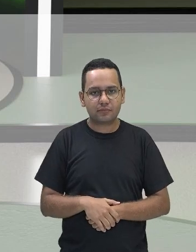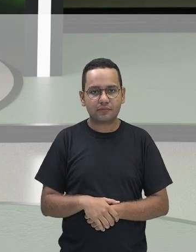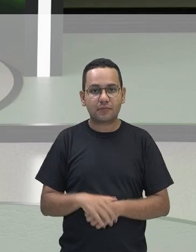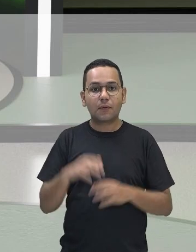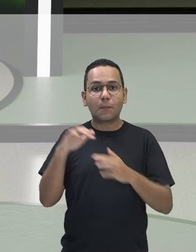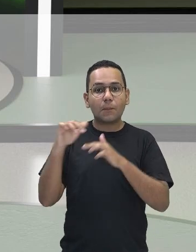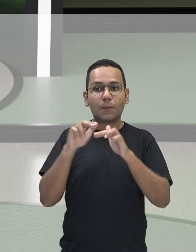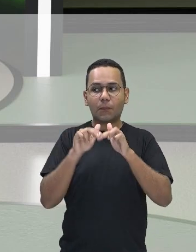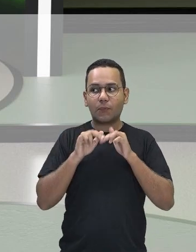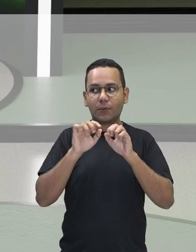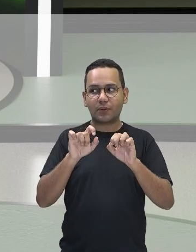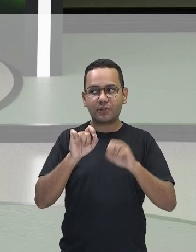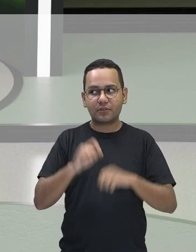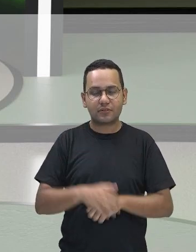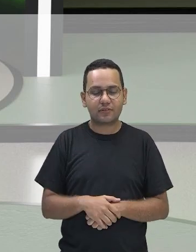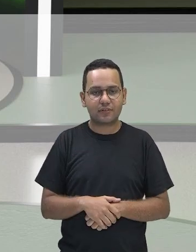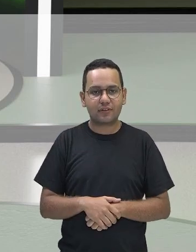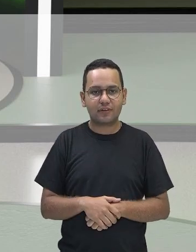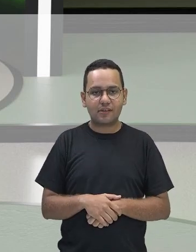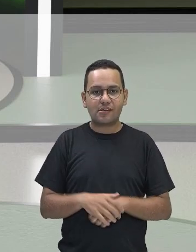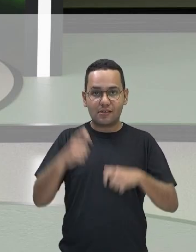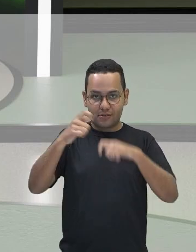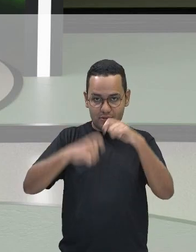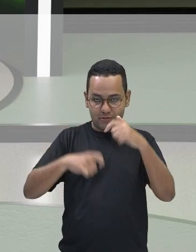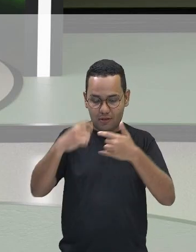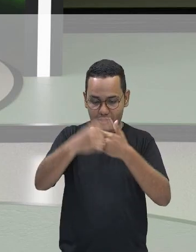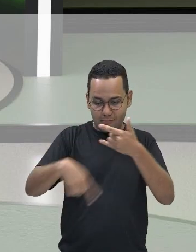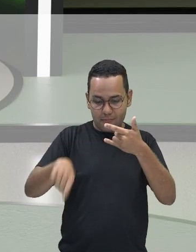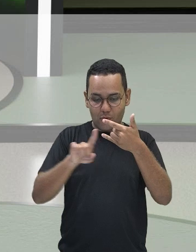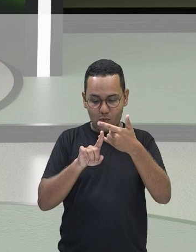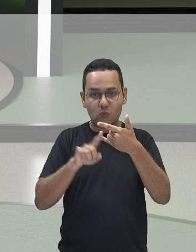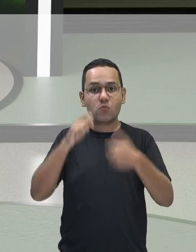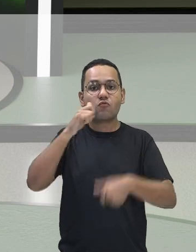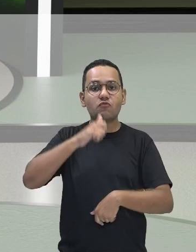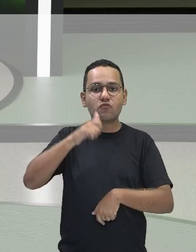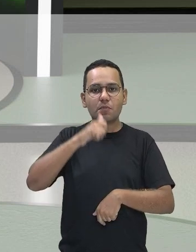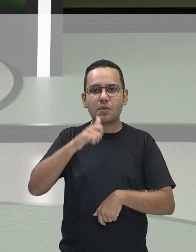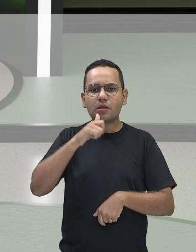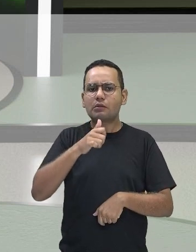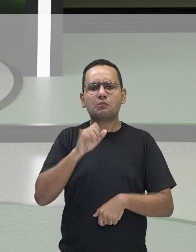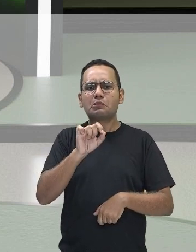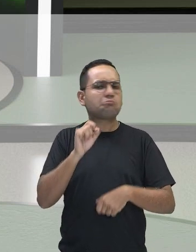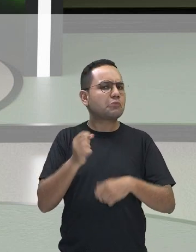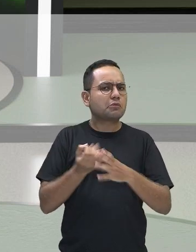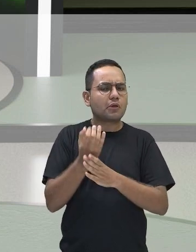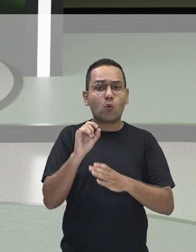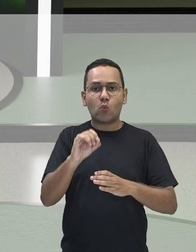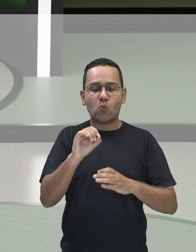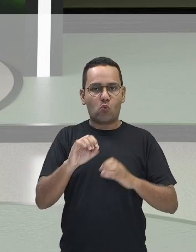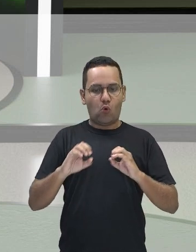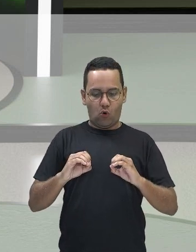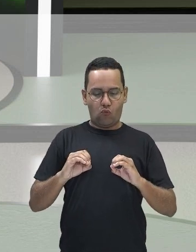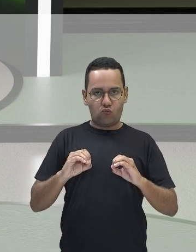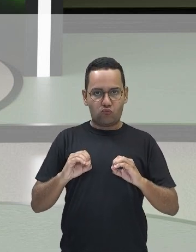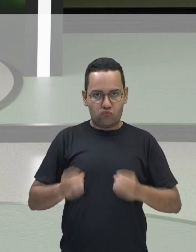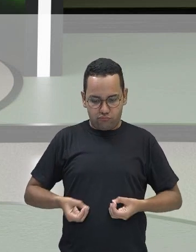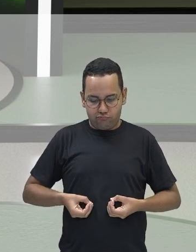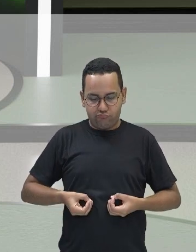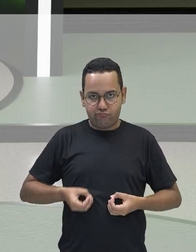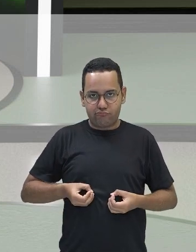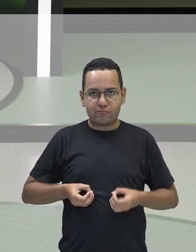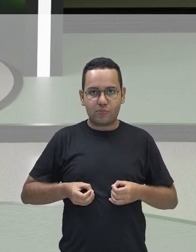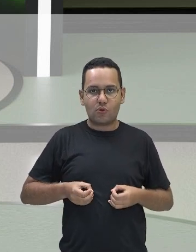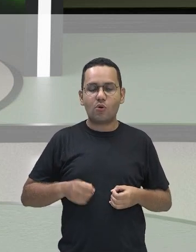ele é responsável pela produção dos gametas femininos, que são conhecidos como óvulos, e pela manutenção, ou seja,